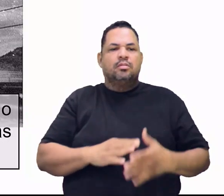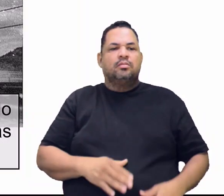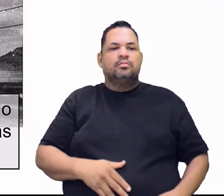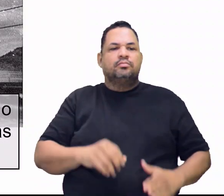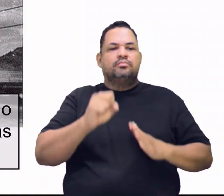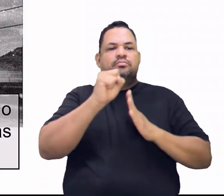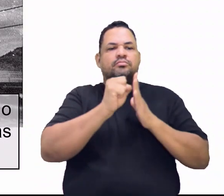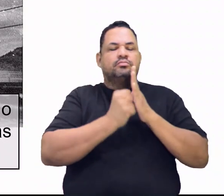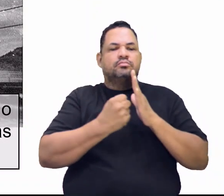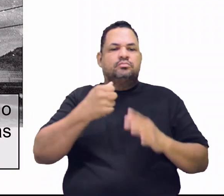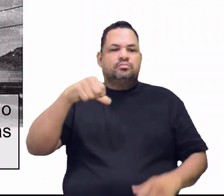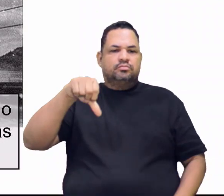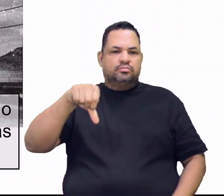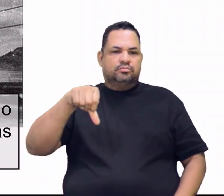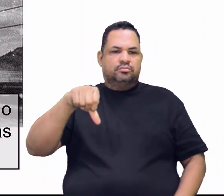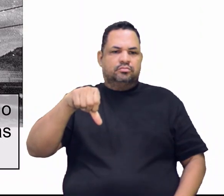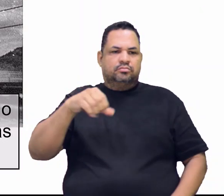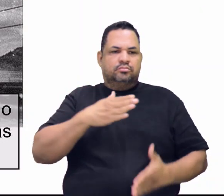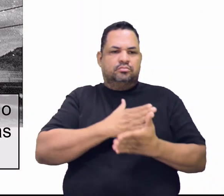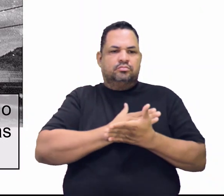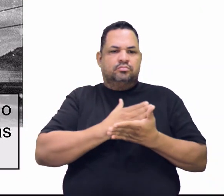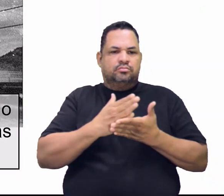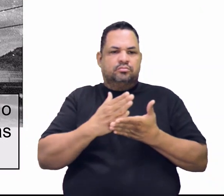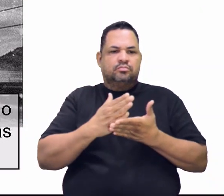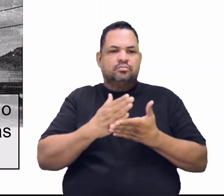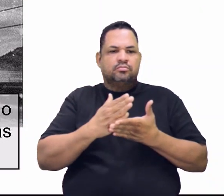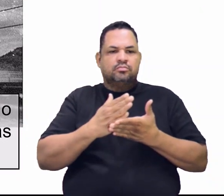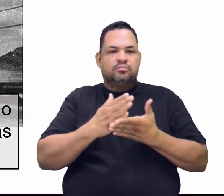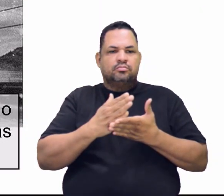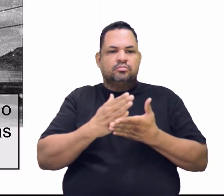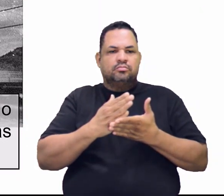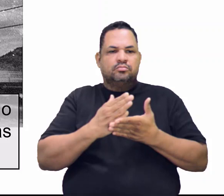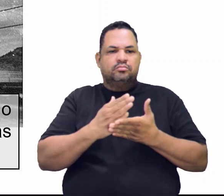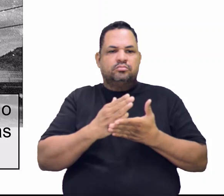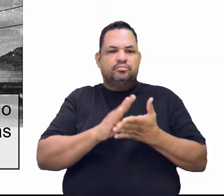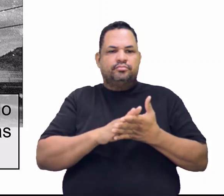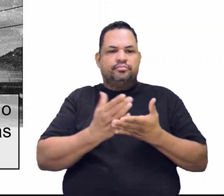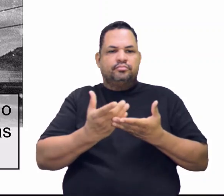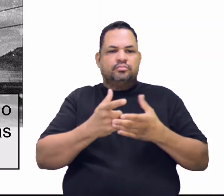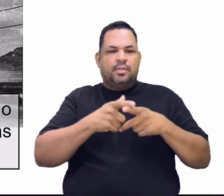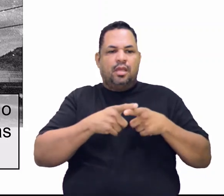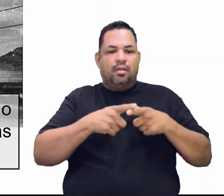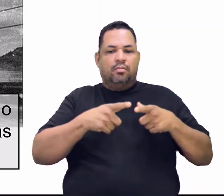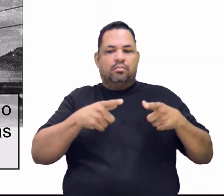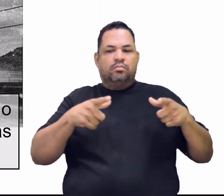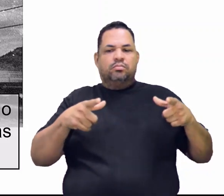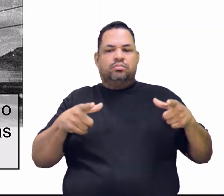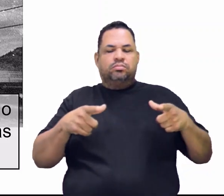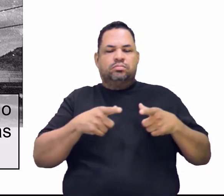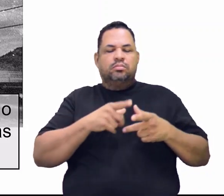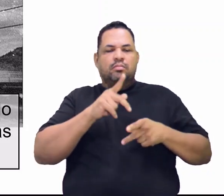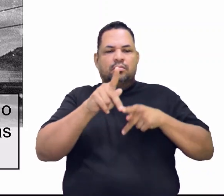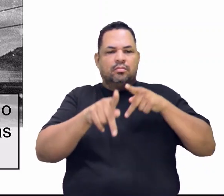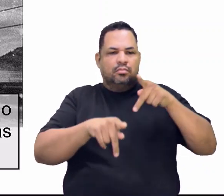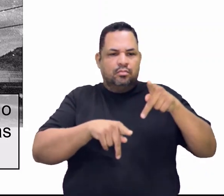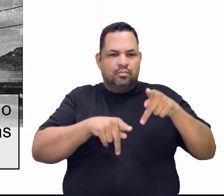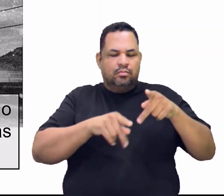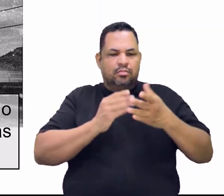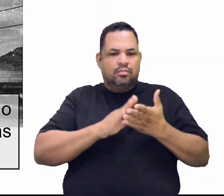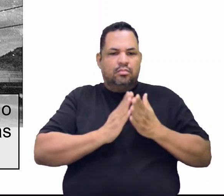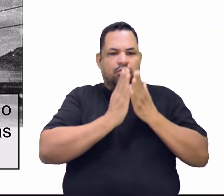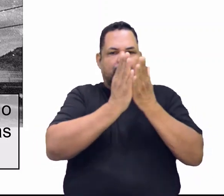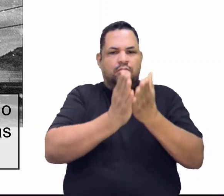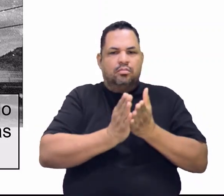o século XIX começa a ser intensificado a navegação pelos rios